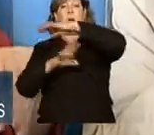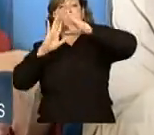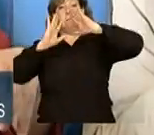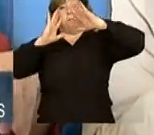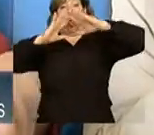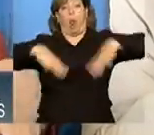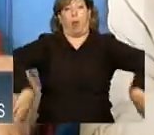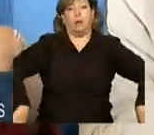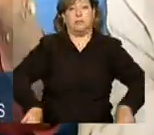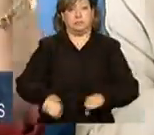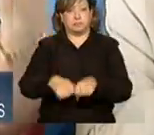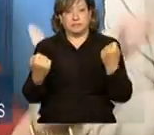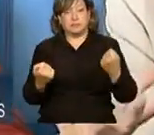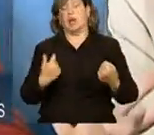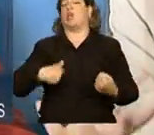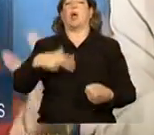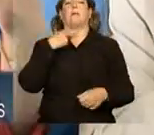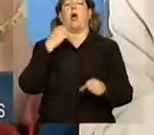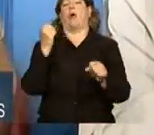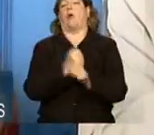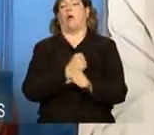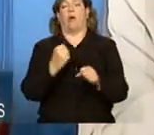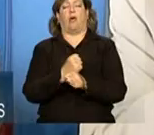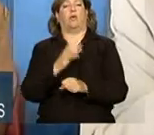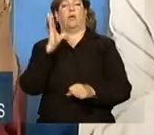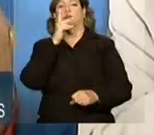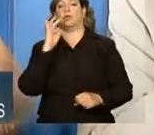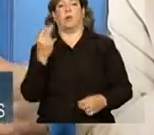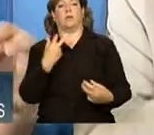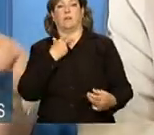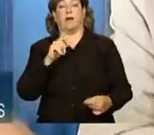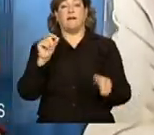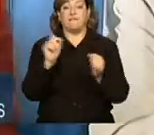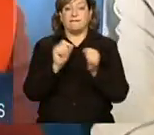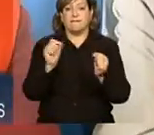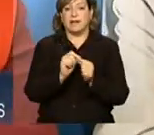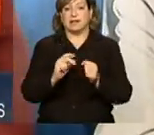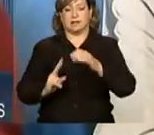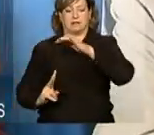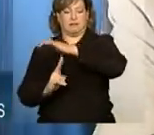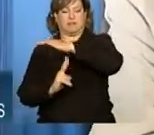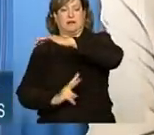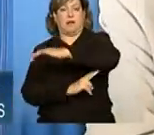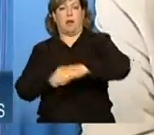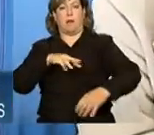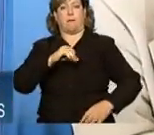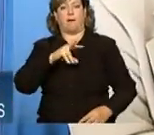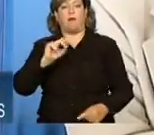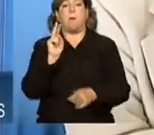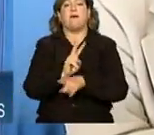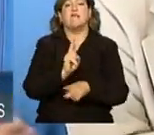Você não vai esperar para fazer a ponte toda. Primeiro você cria uma ponte móvel e coloca ali